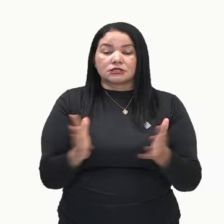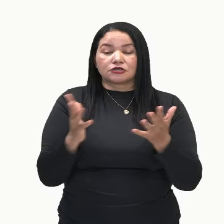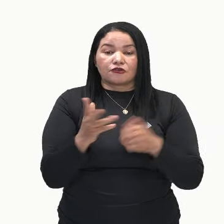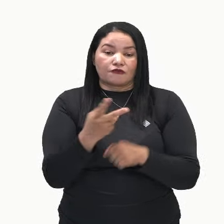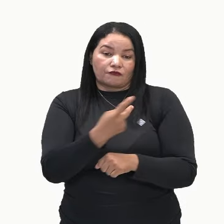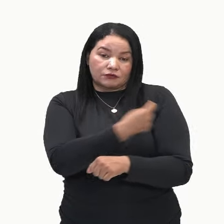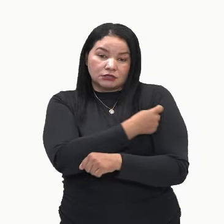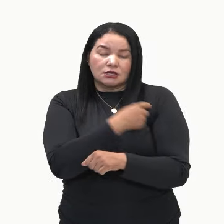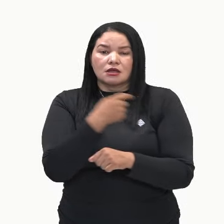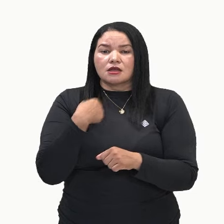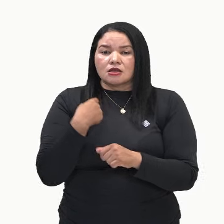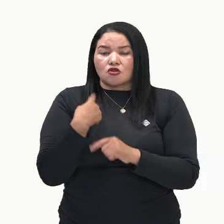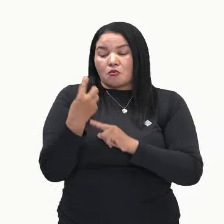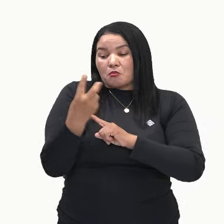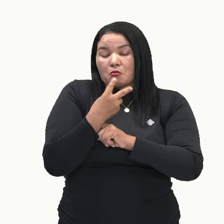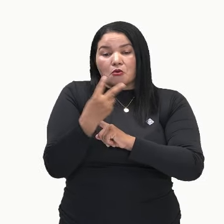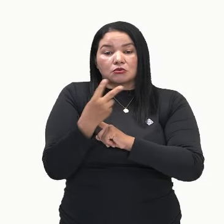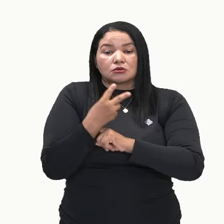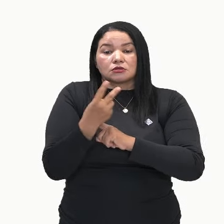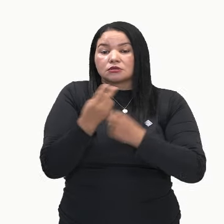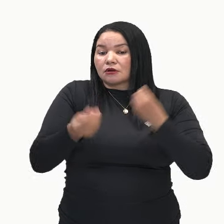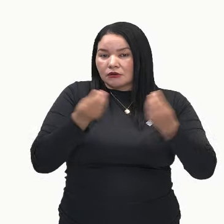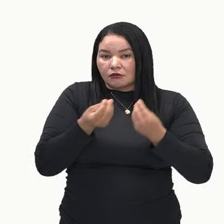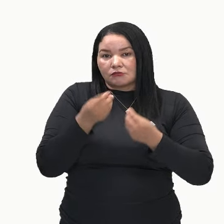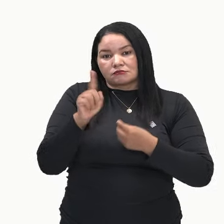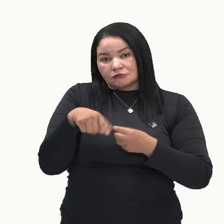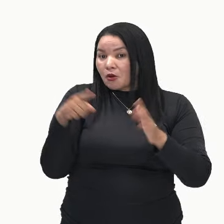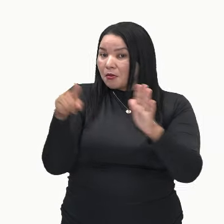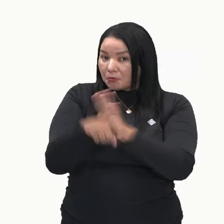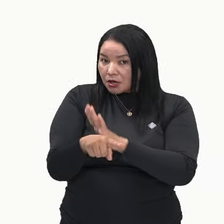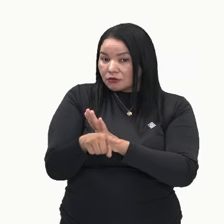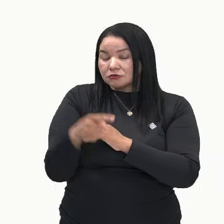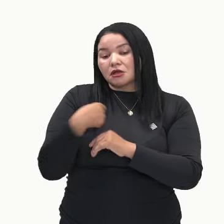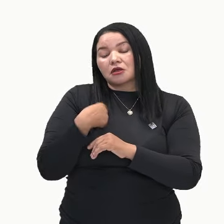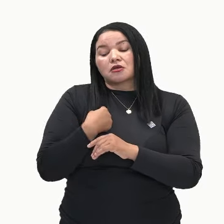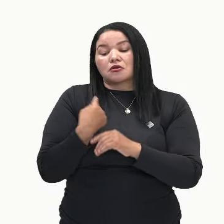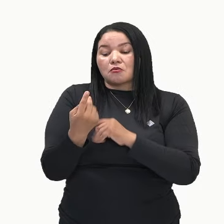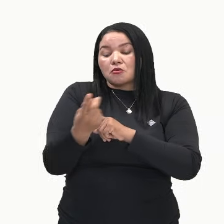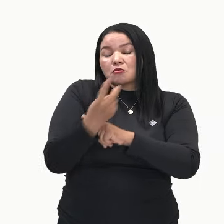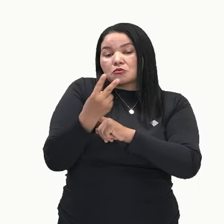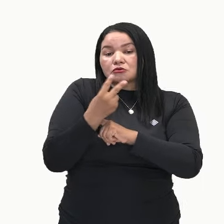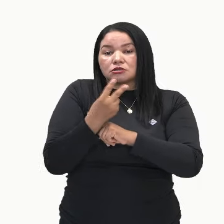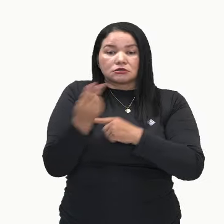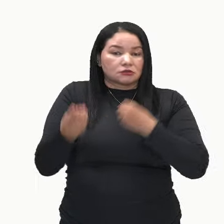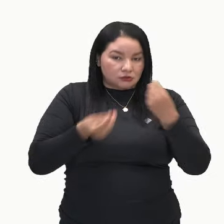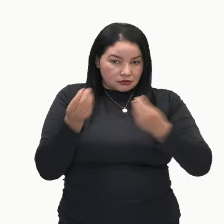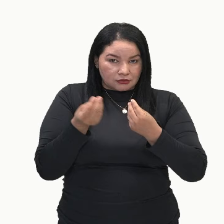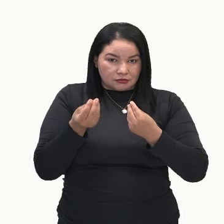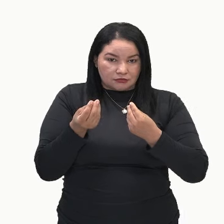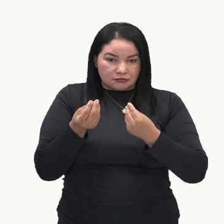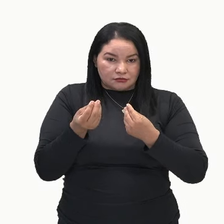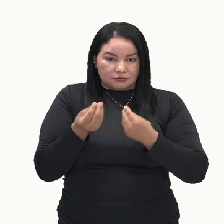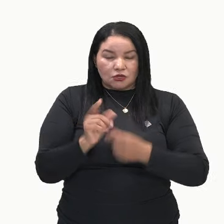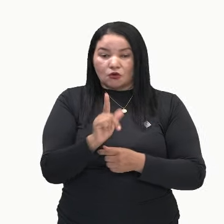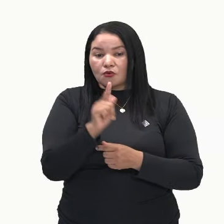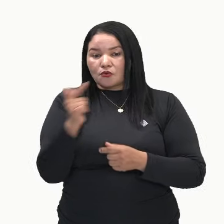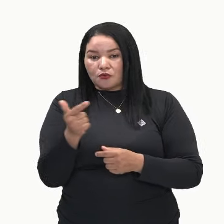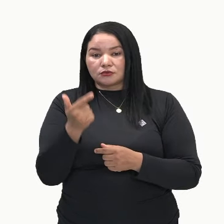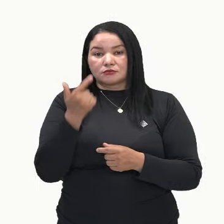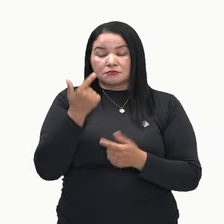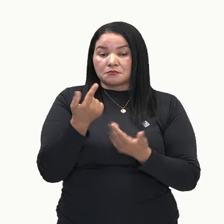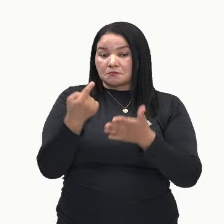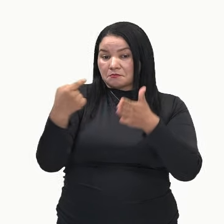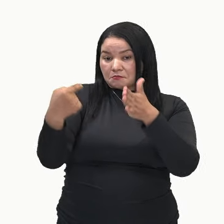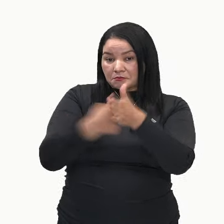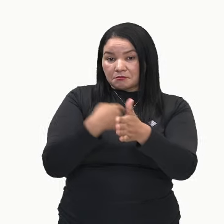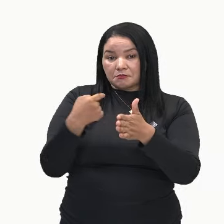Como posso me proteger? É uma pergunta, uma interrogação. Eu quero saber como é que eu posso me proteger. E aqui eu tenho essa pergunta feita